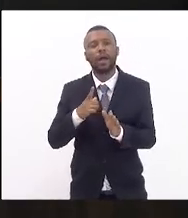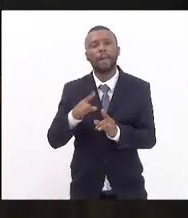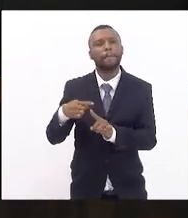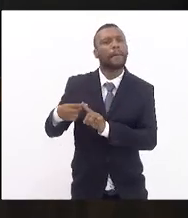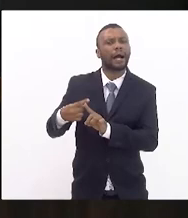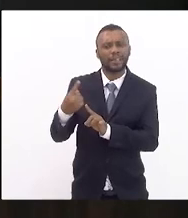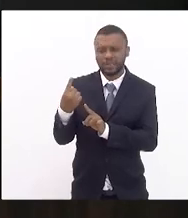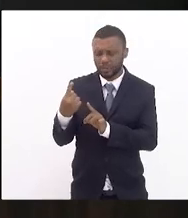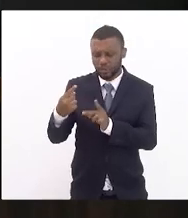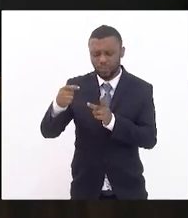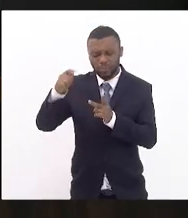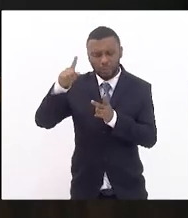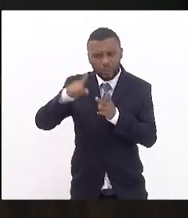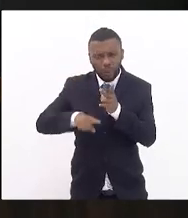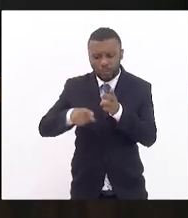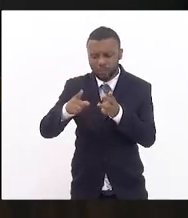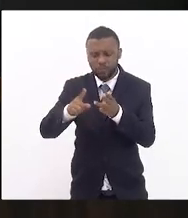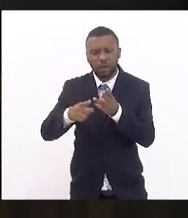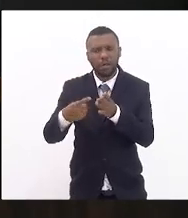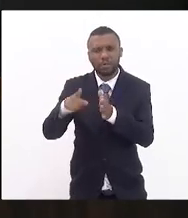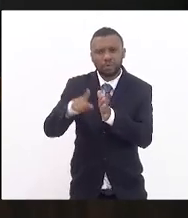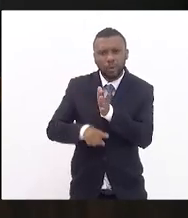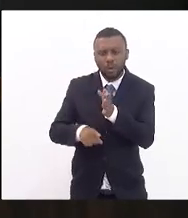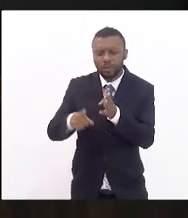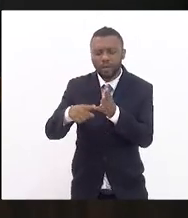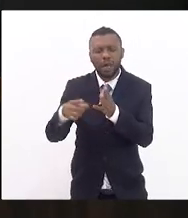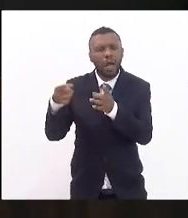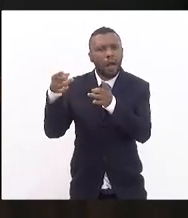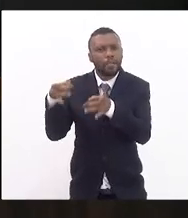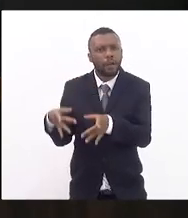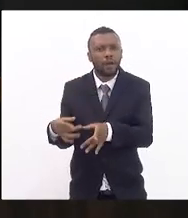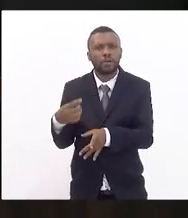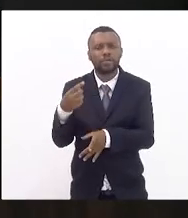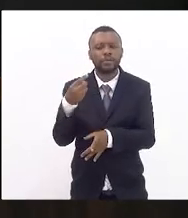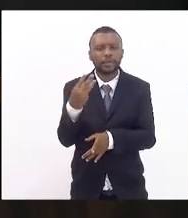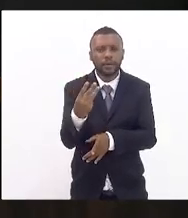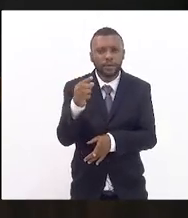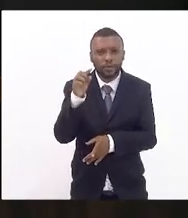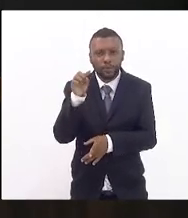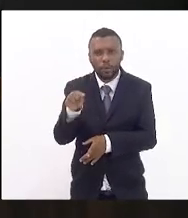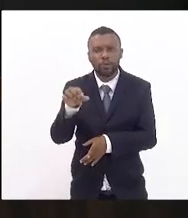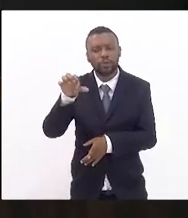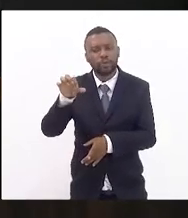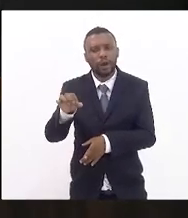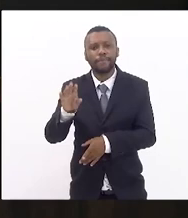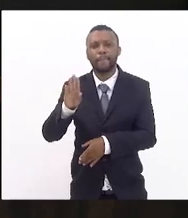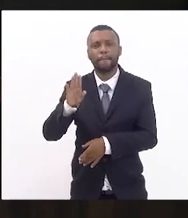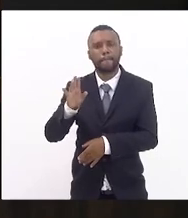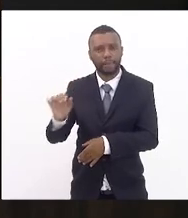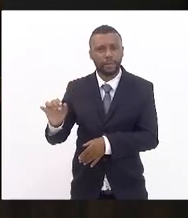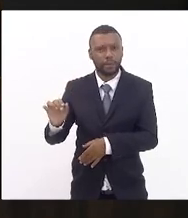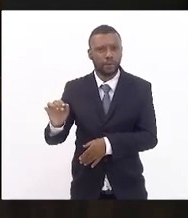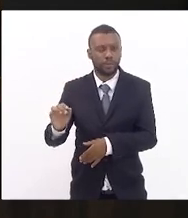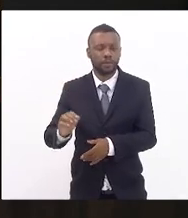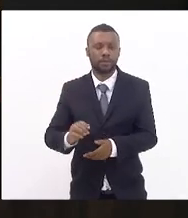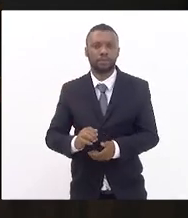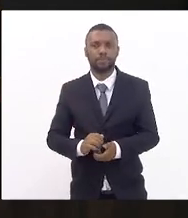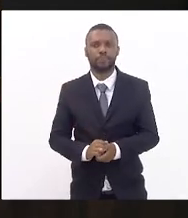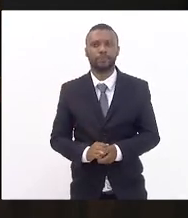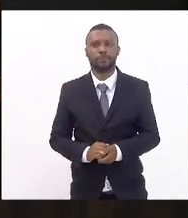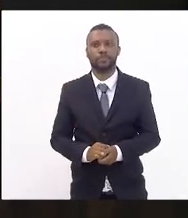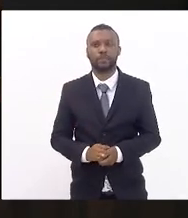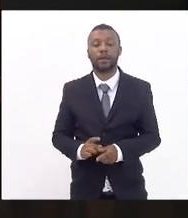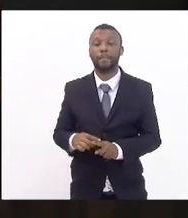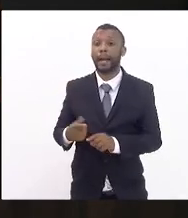abandono. Só do abandono, num ano, 3,9 bi, deputado Eliomar. E a estrutura